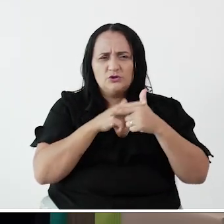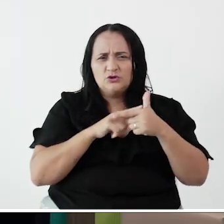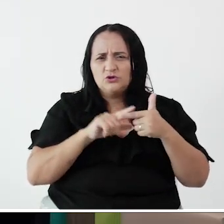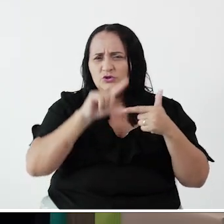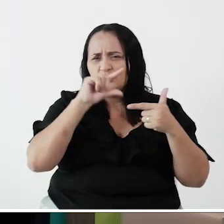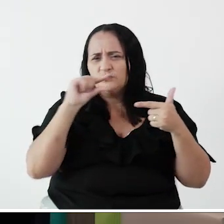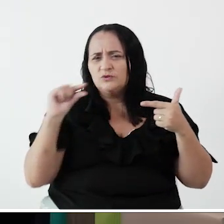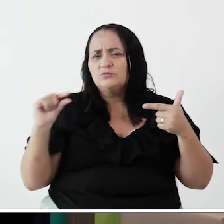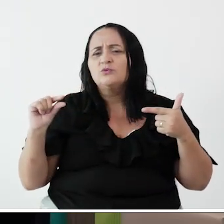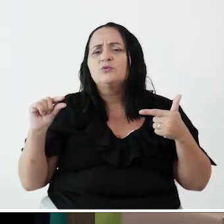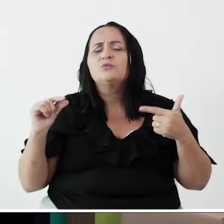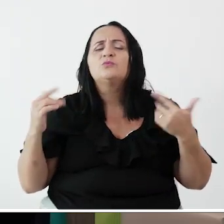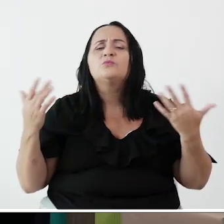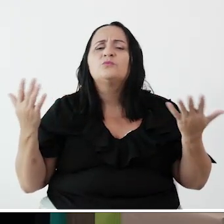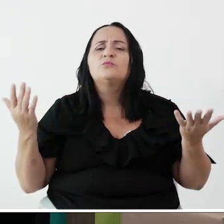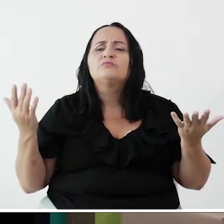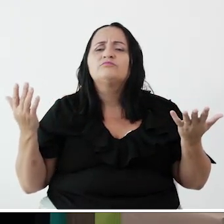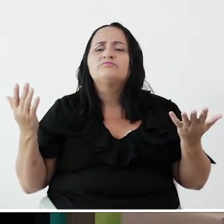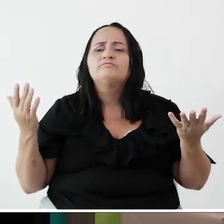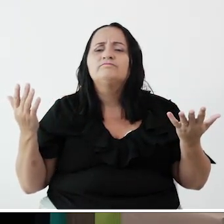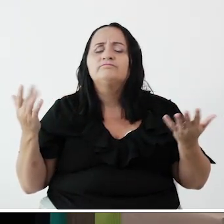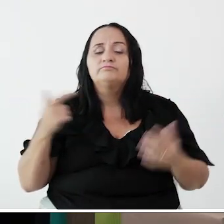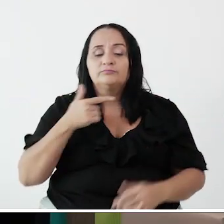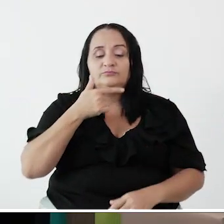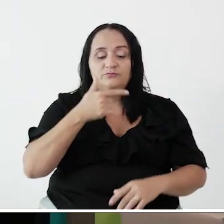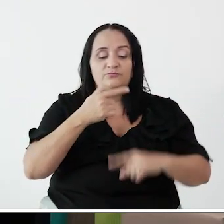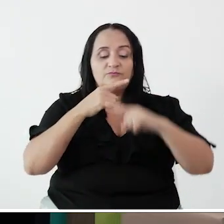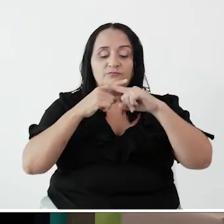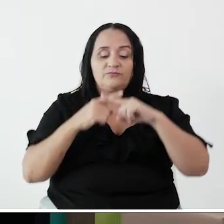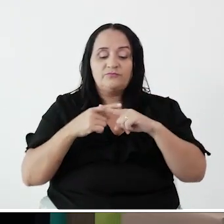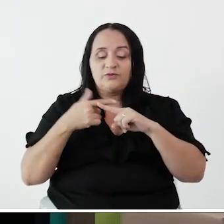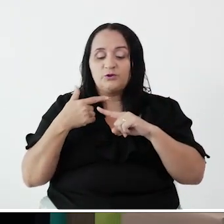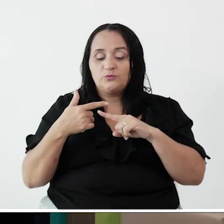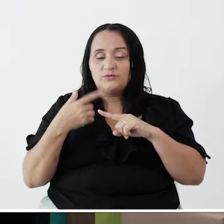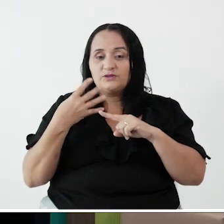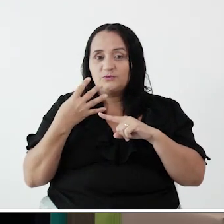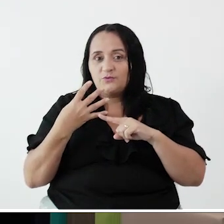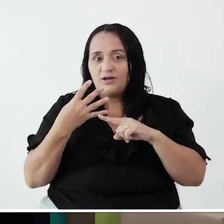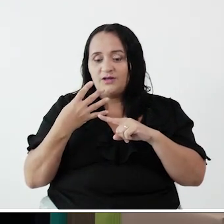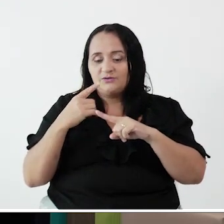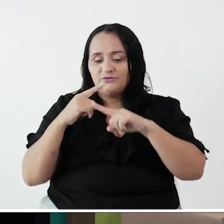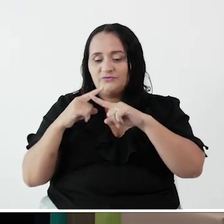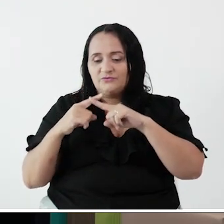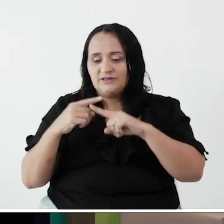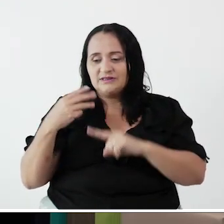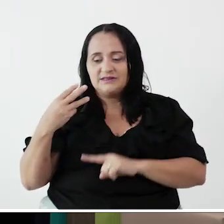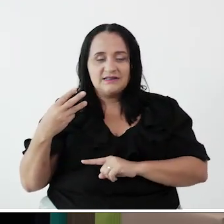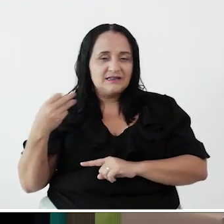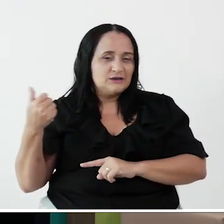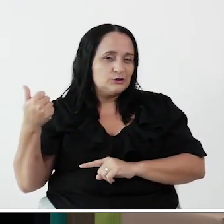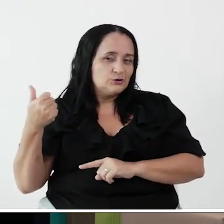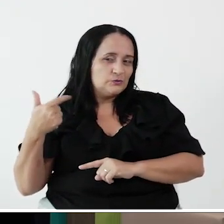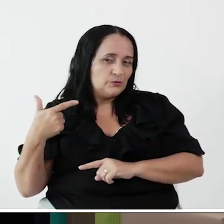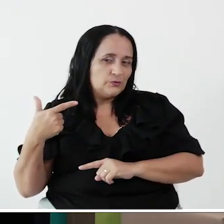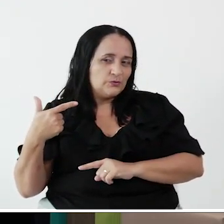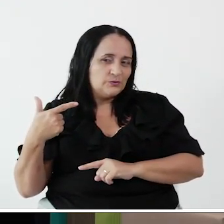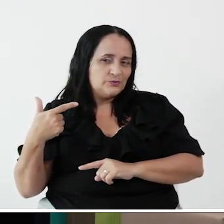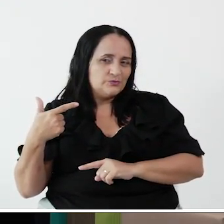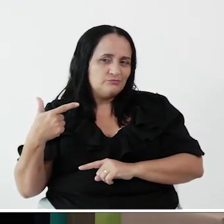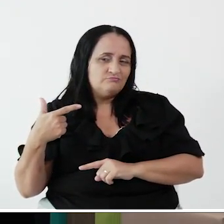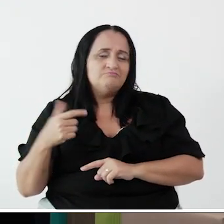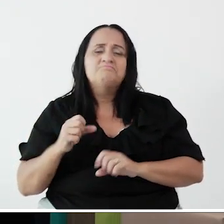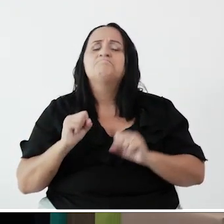sabe por quanto? 2 vezes 2, 4. 4 vezes 3,